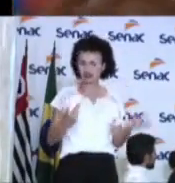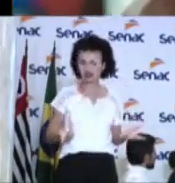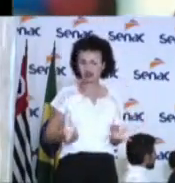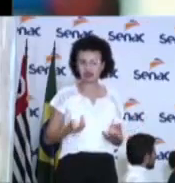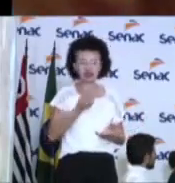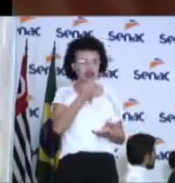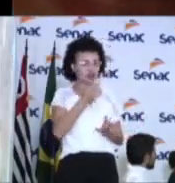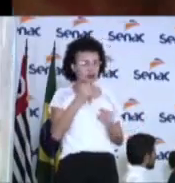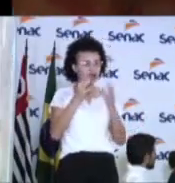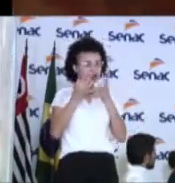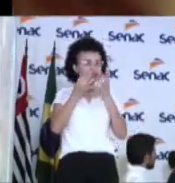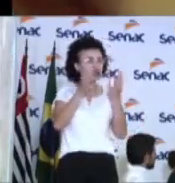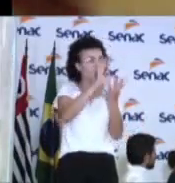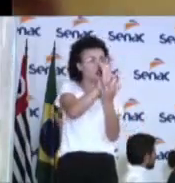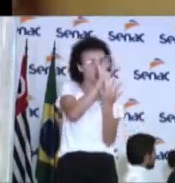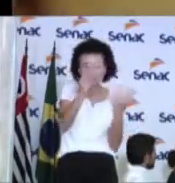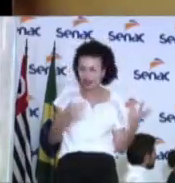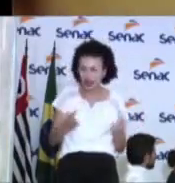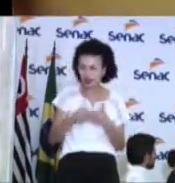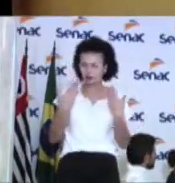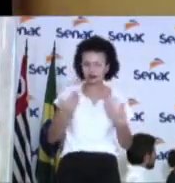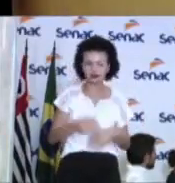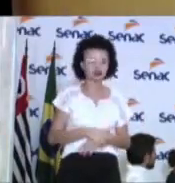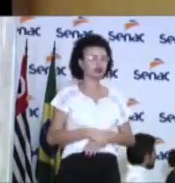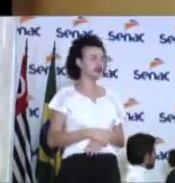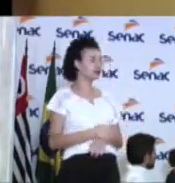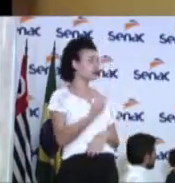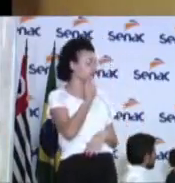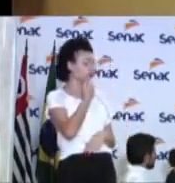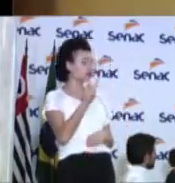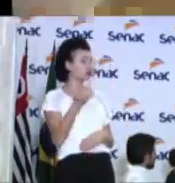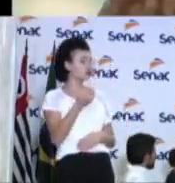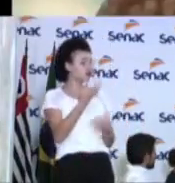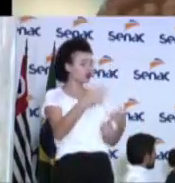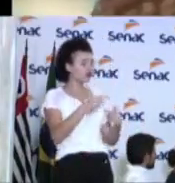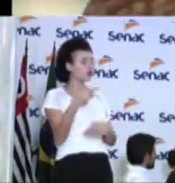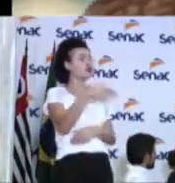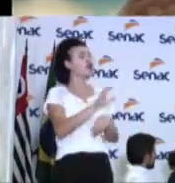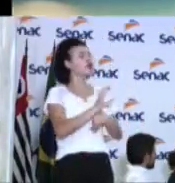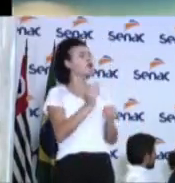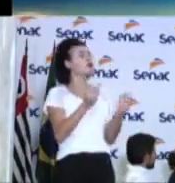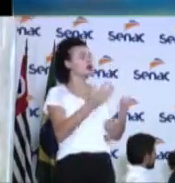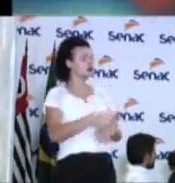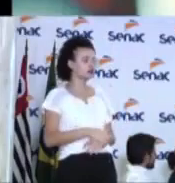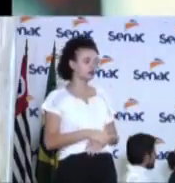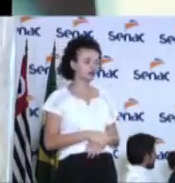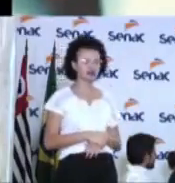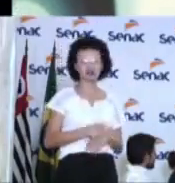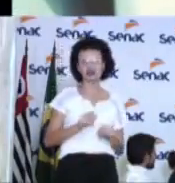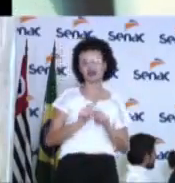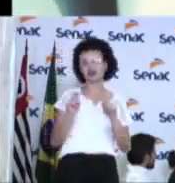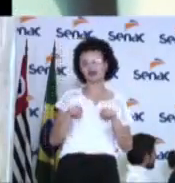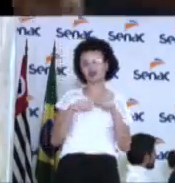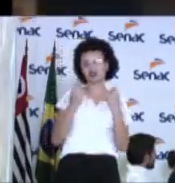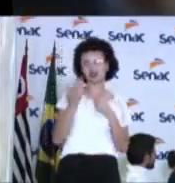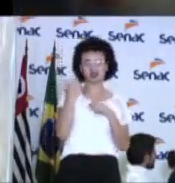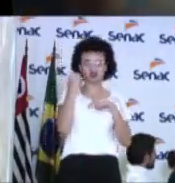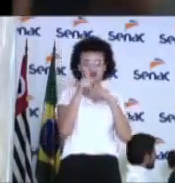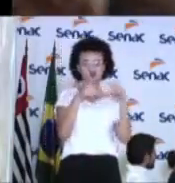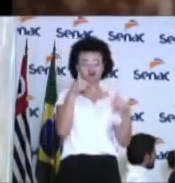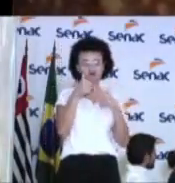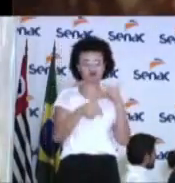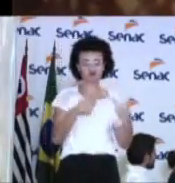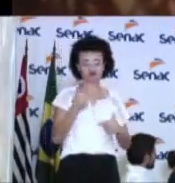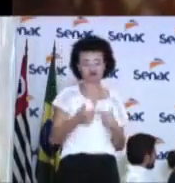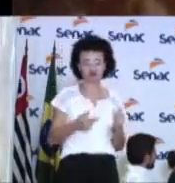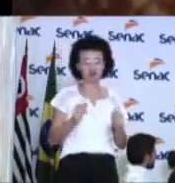no outro lado. Tem que prestar atenção em tudo, pô. Você sabe tanto assim? Tá fazendo o que aqui no curso? Eu fiz besteira no bar onde eu trabalhava. Aí